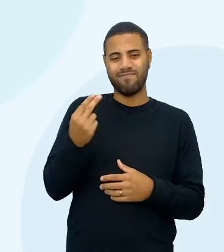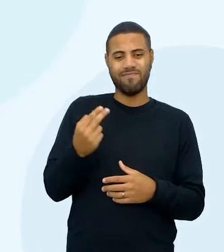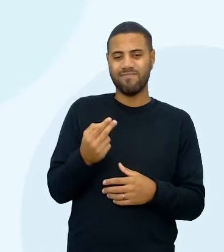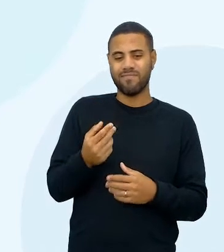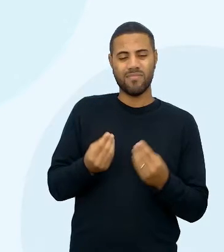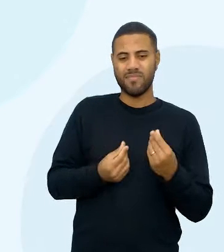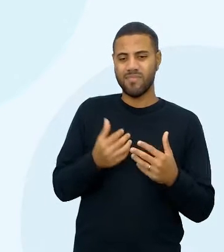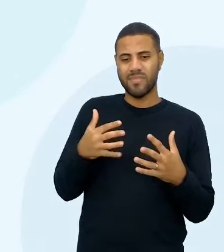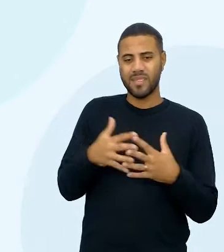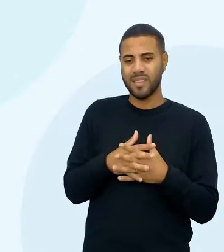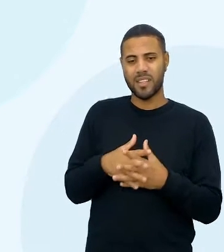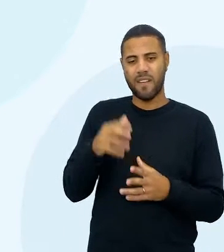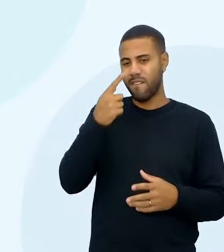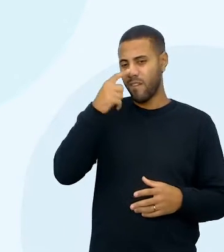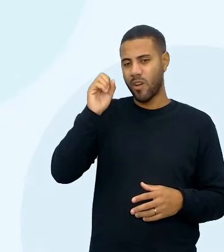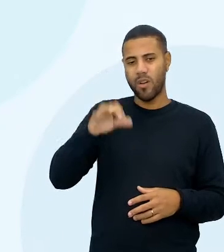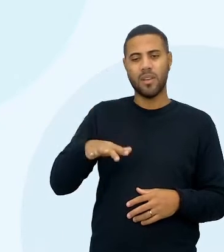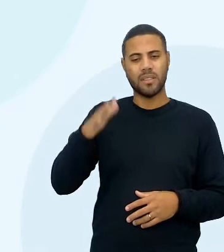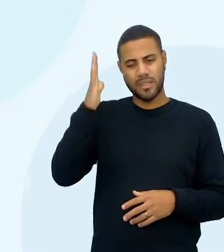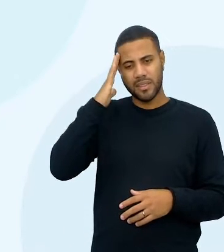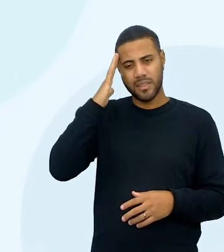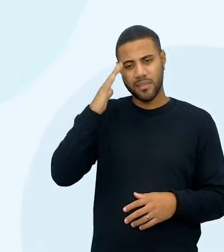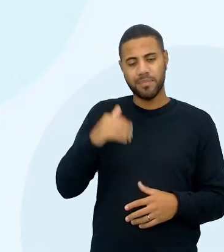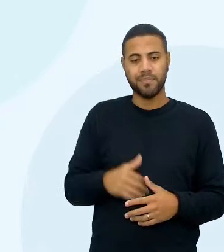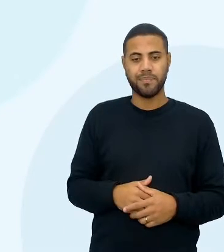alimento, você vai jogar fora, né?